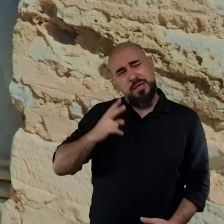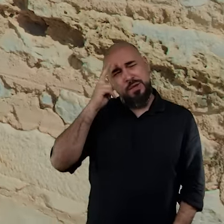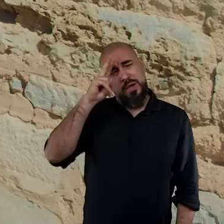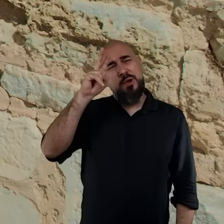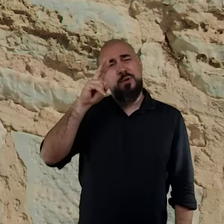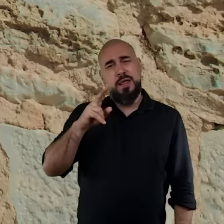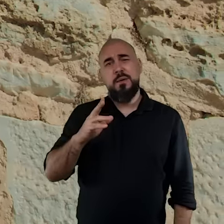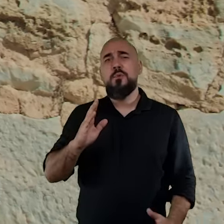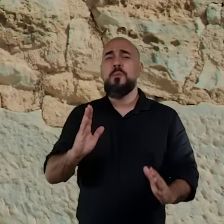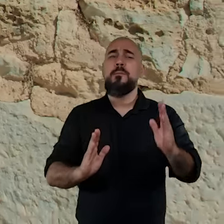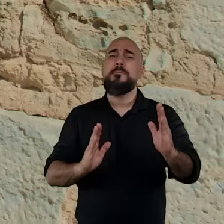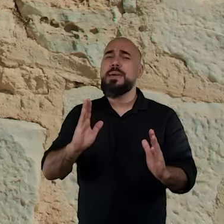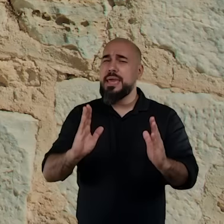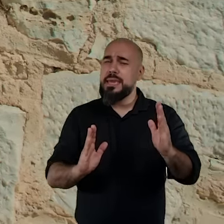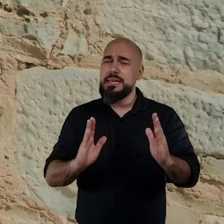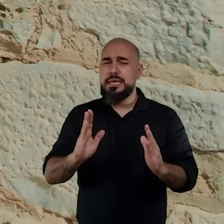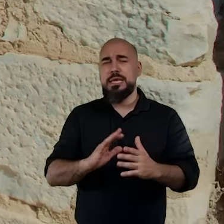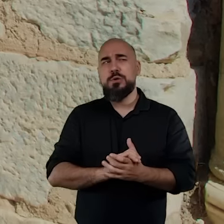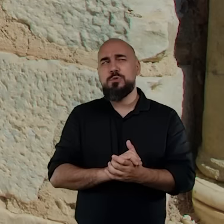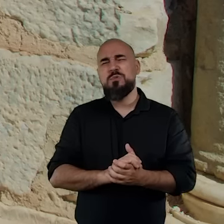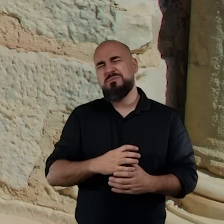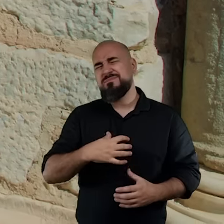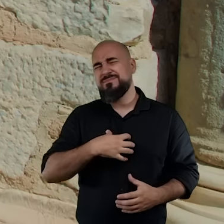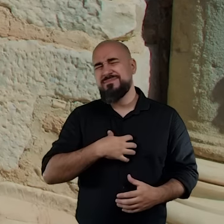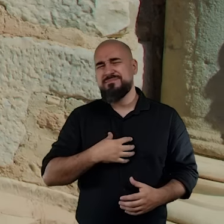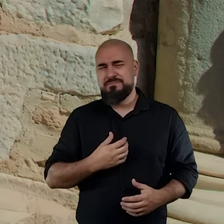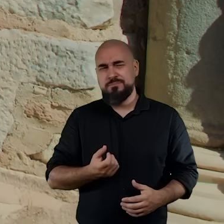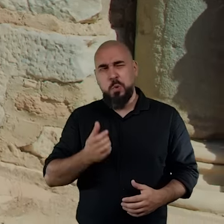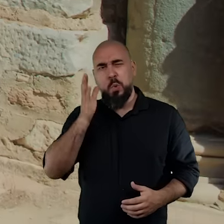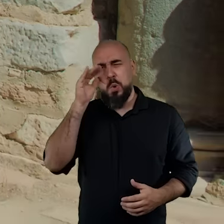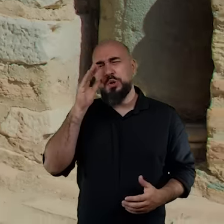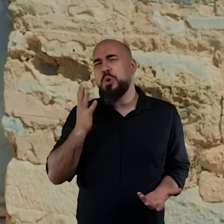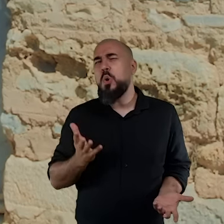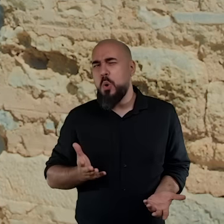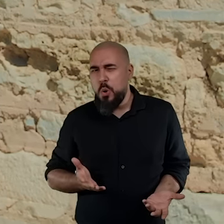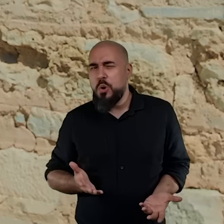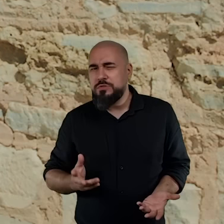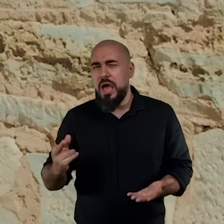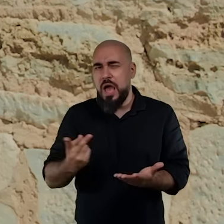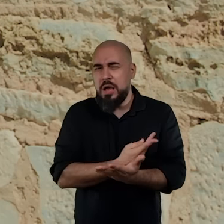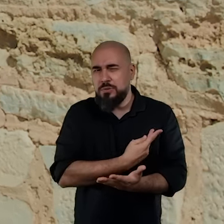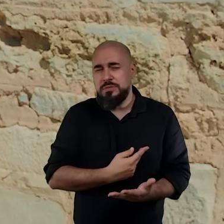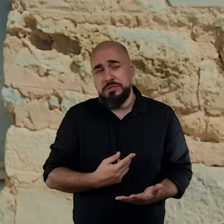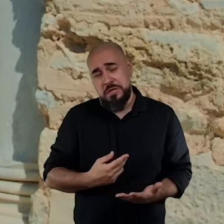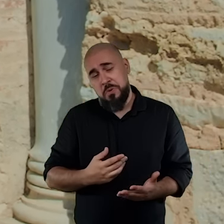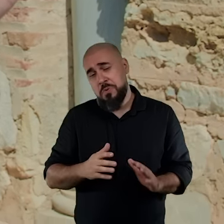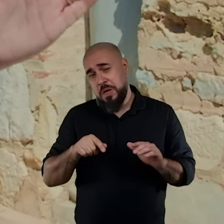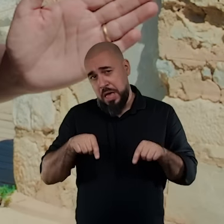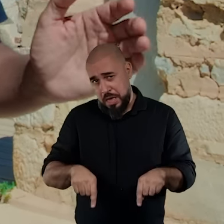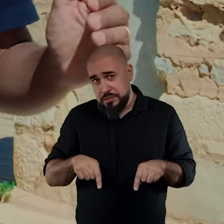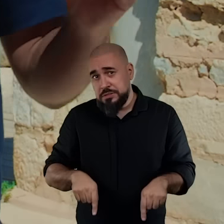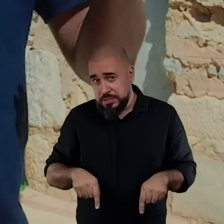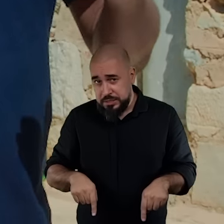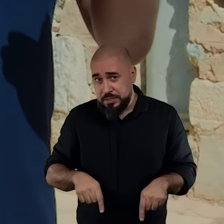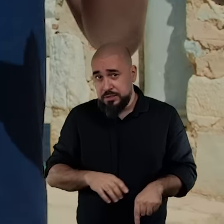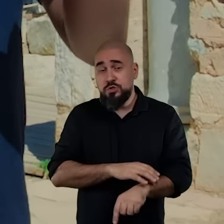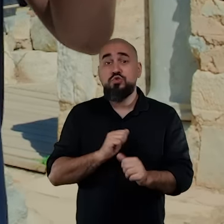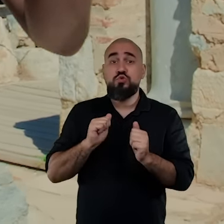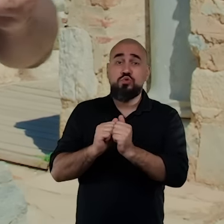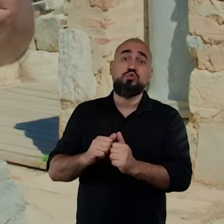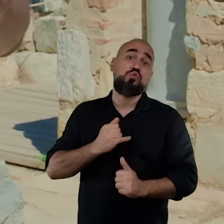um período, ou pelo menos uma situação muito curiosa, que provavelmente teria acontecido aqui com